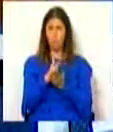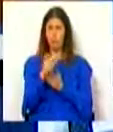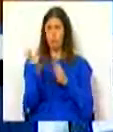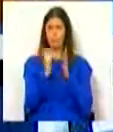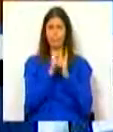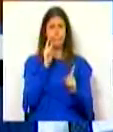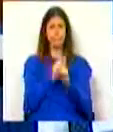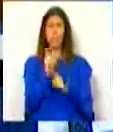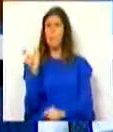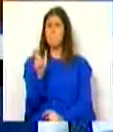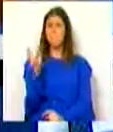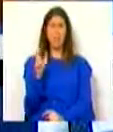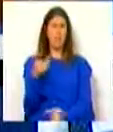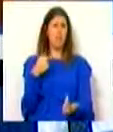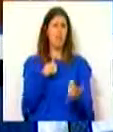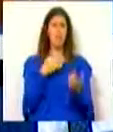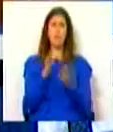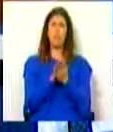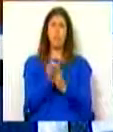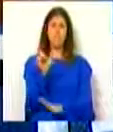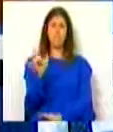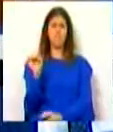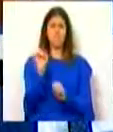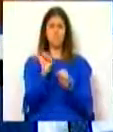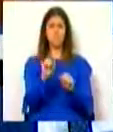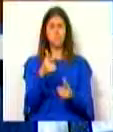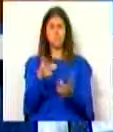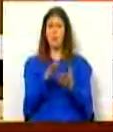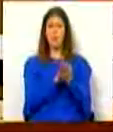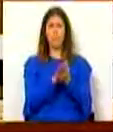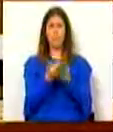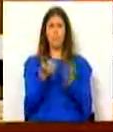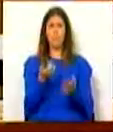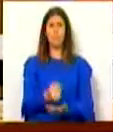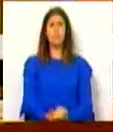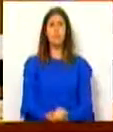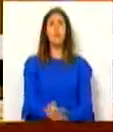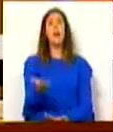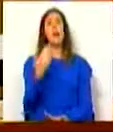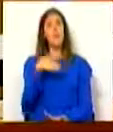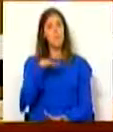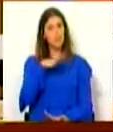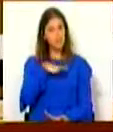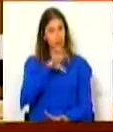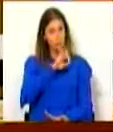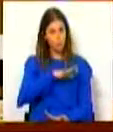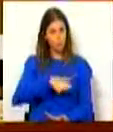registro da adjetivação, muito menos dos termos da adjetivação que o Sr. Deputado colocou.